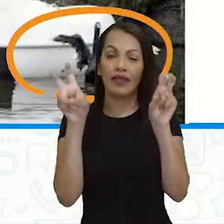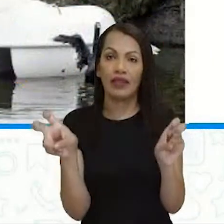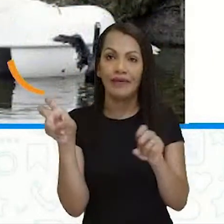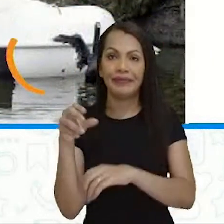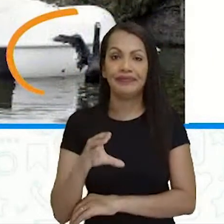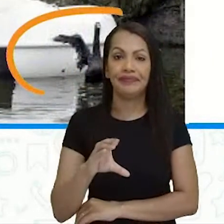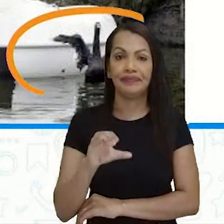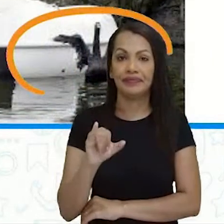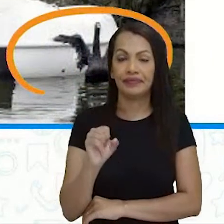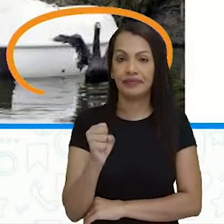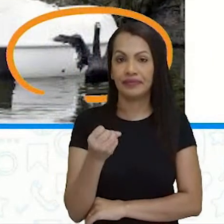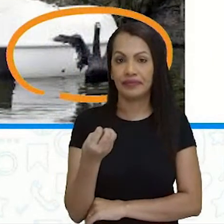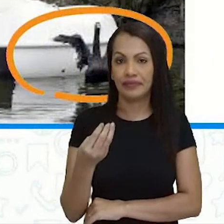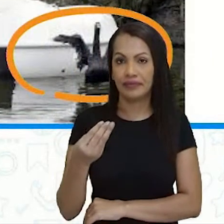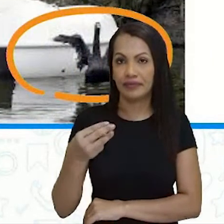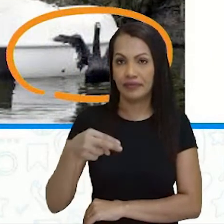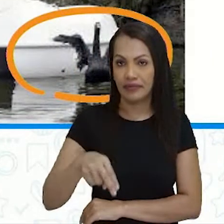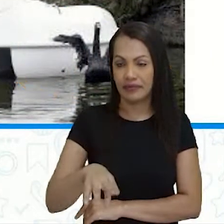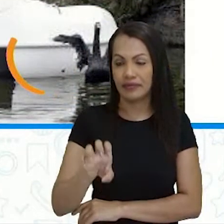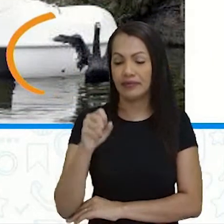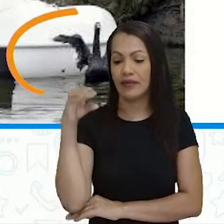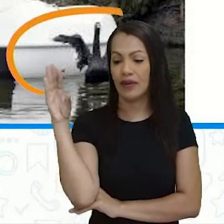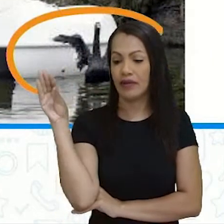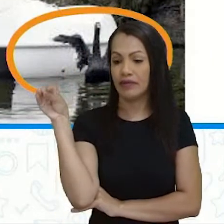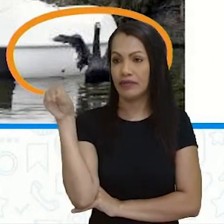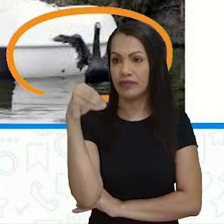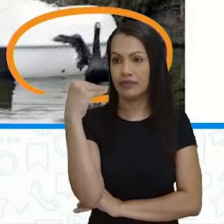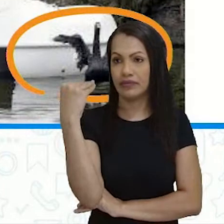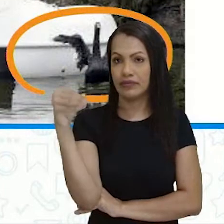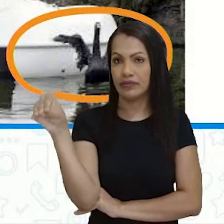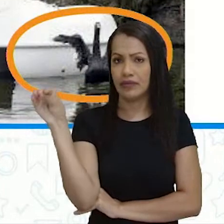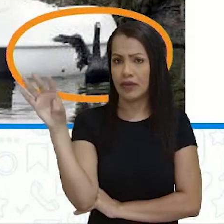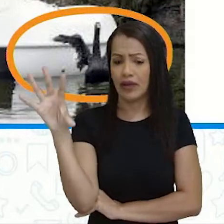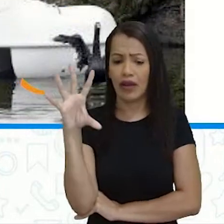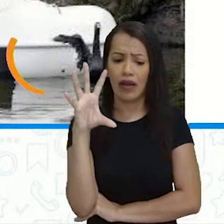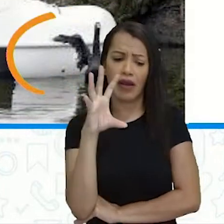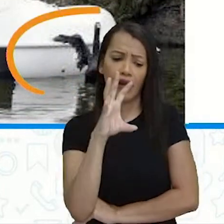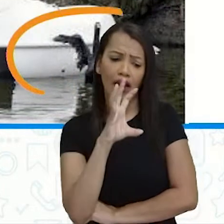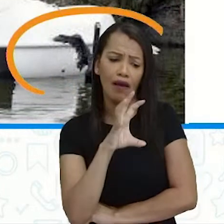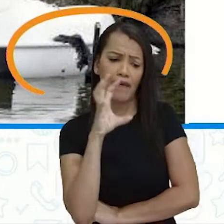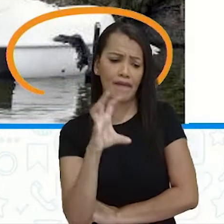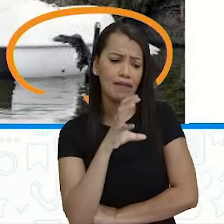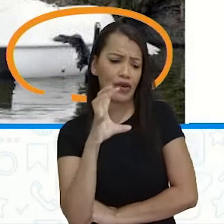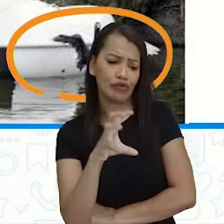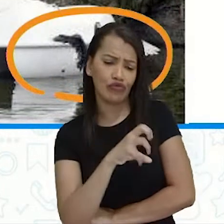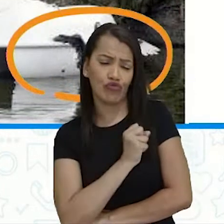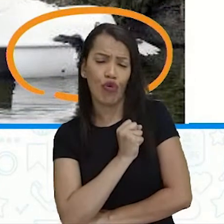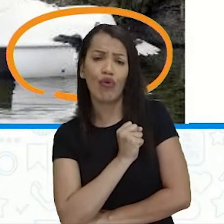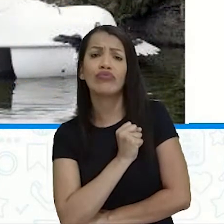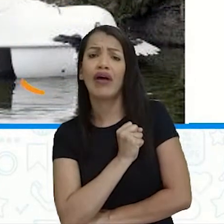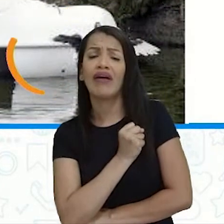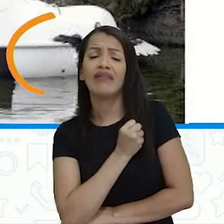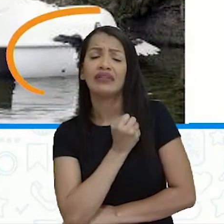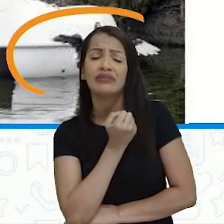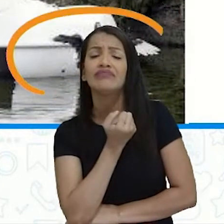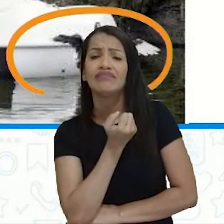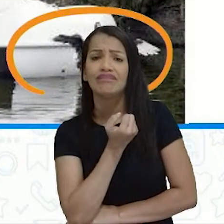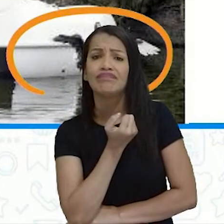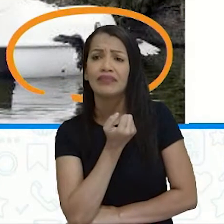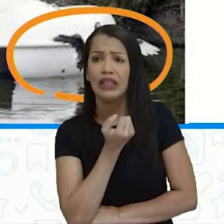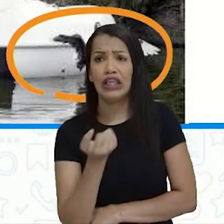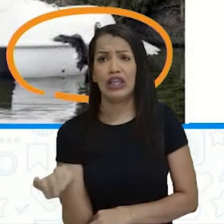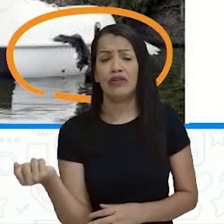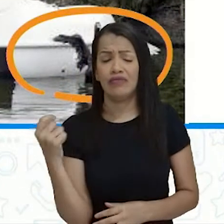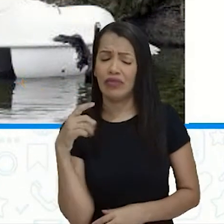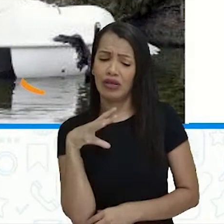Cisne se apaixona e termina romance com Pedalinho. Petra conheceu cisne macho de